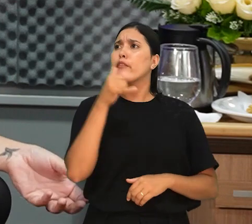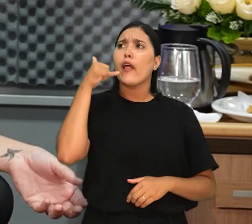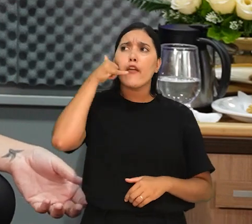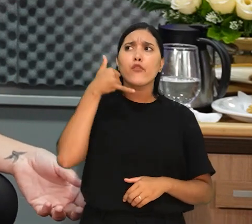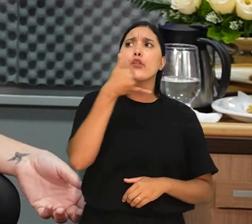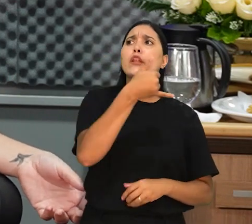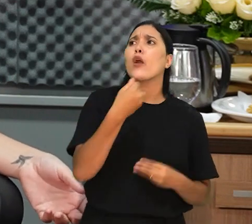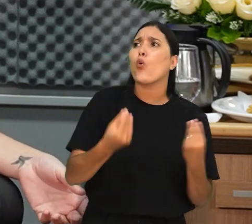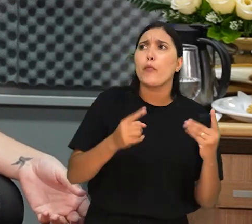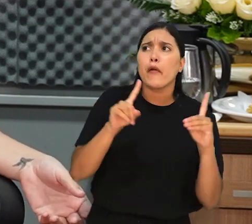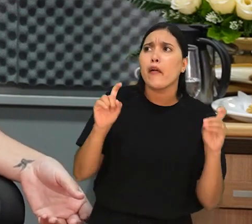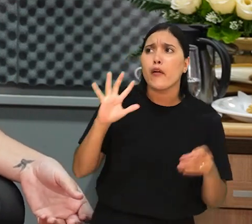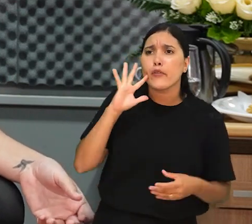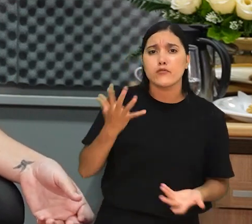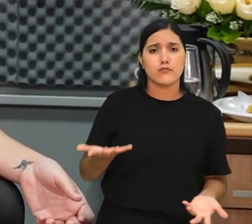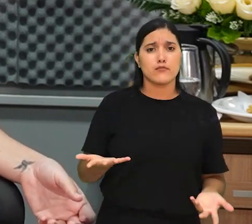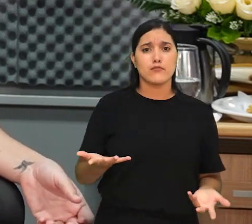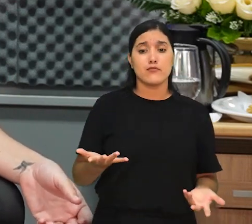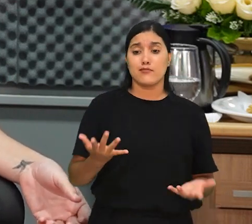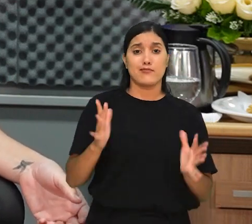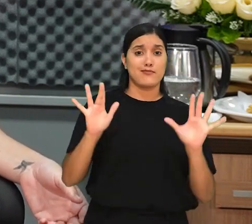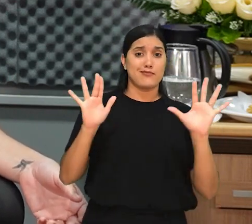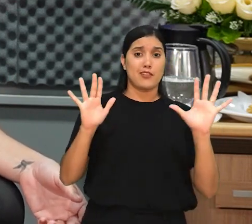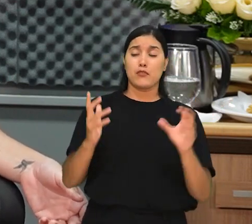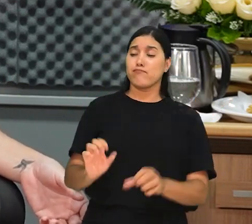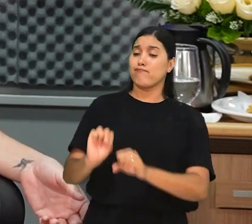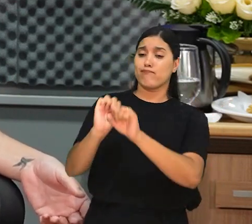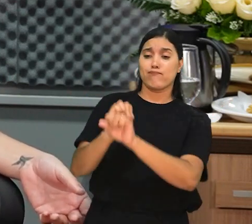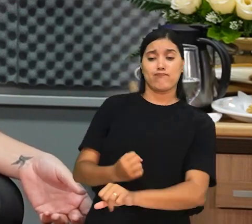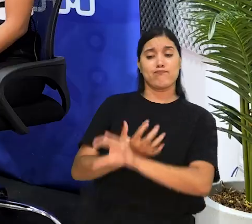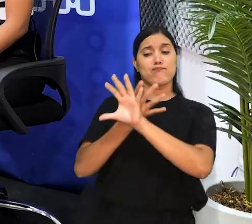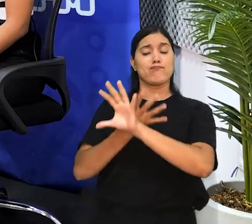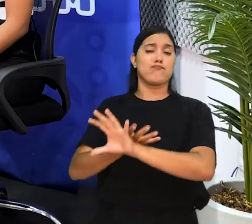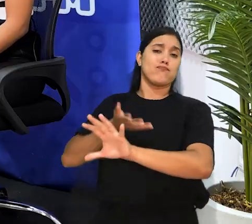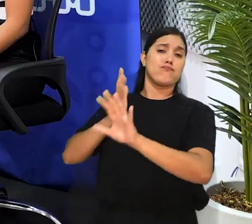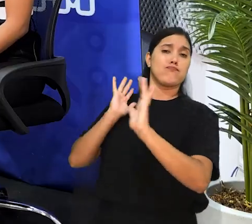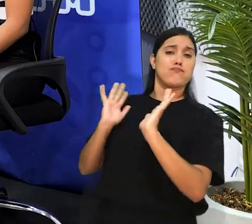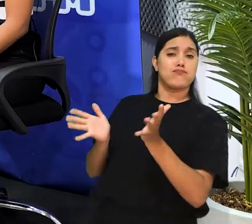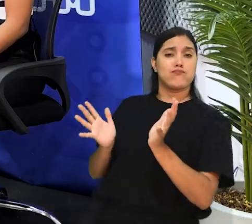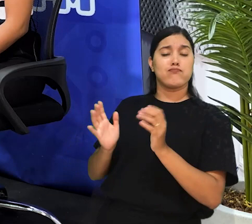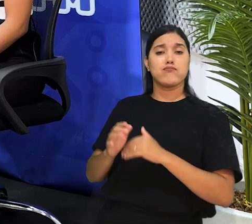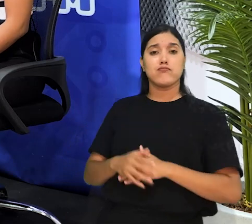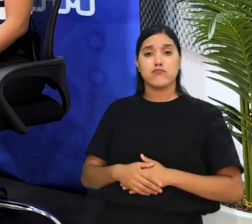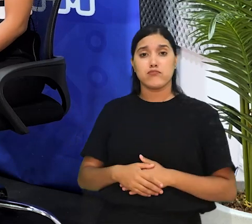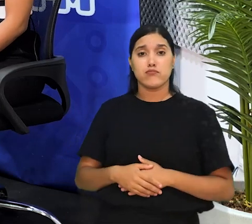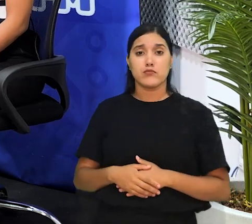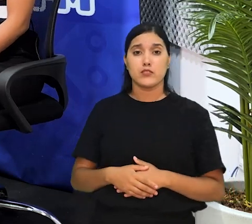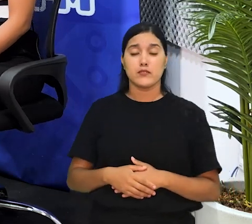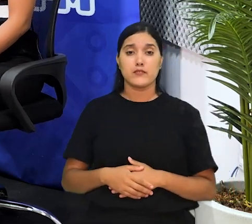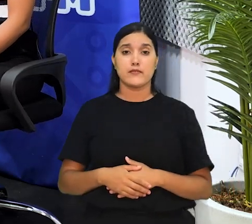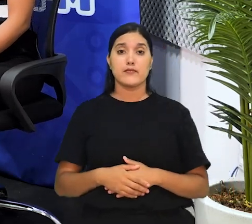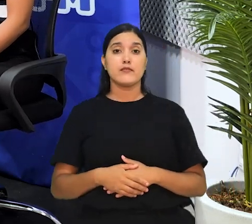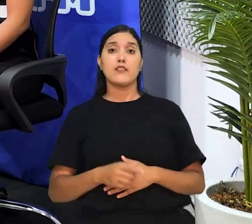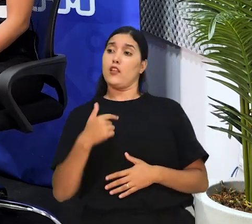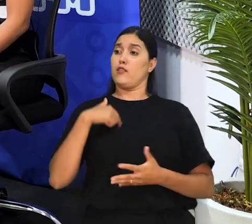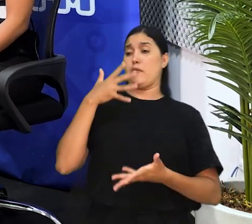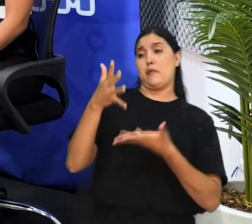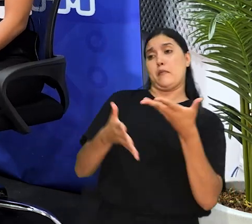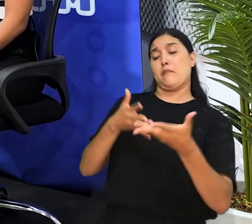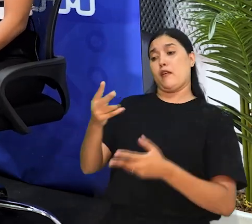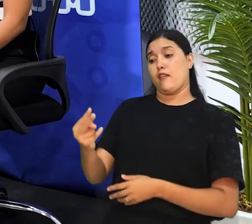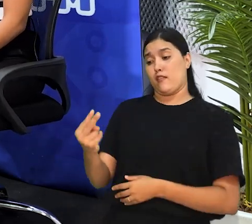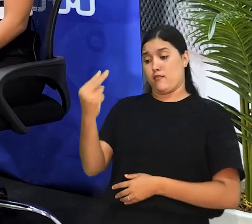ele pelo telefone? Mas agora, com a mão, né? Olha, continua, né? Aqui eu estou falando e ele